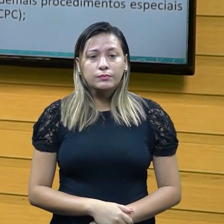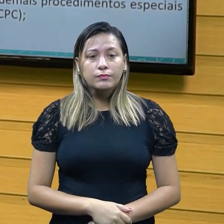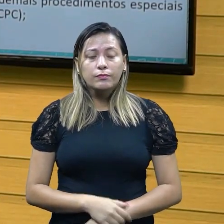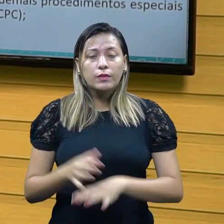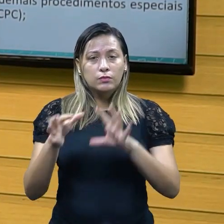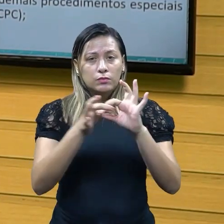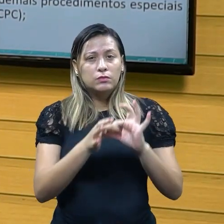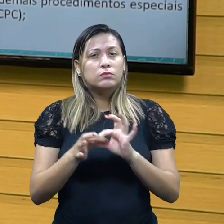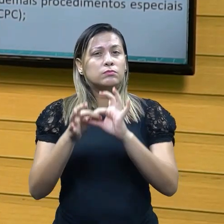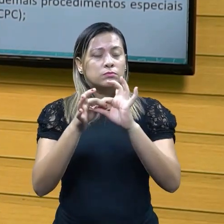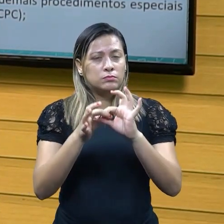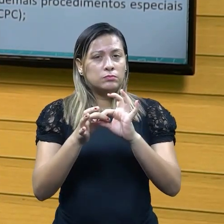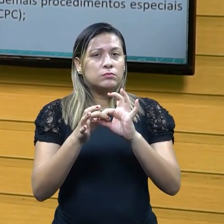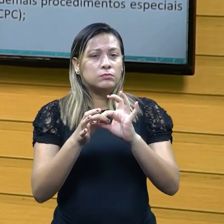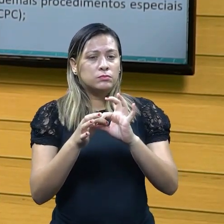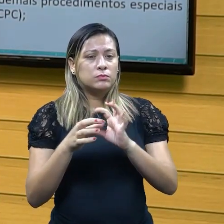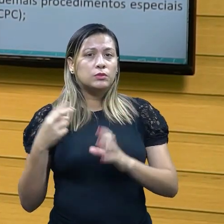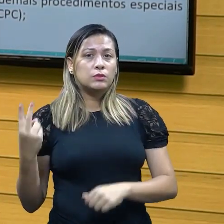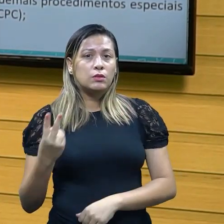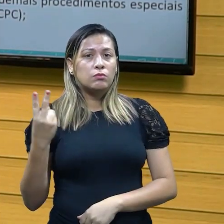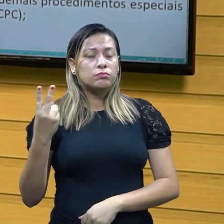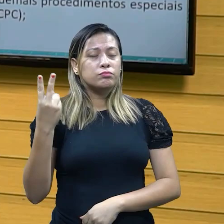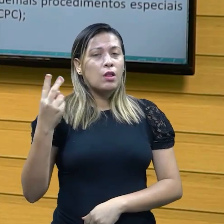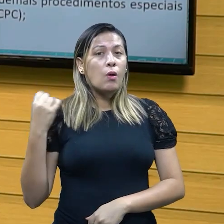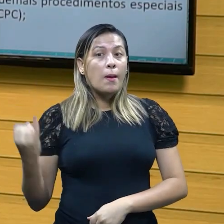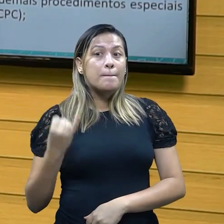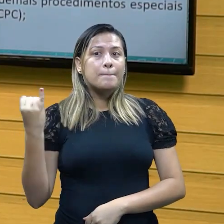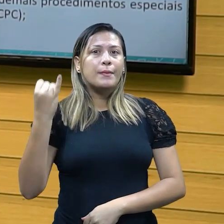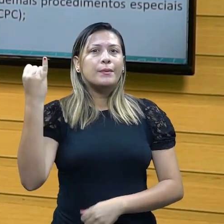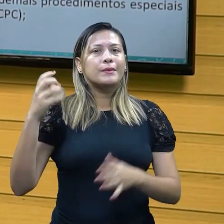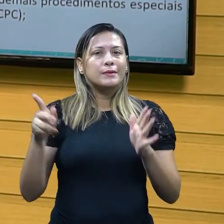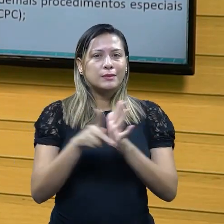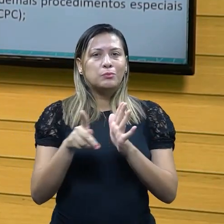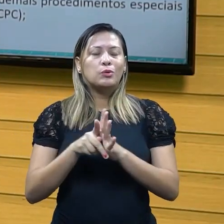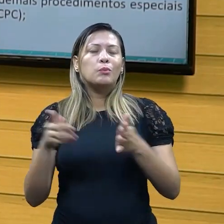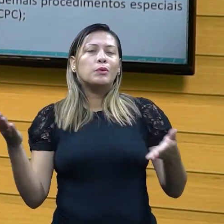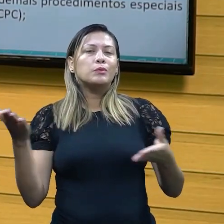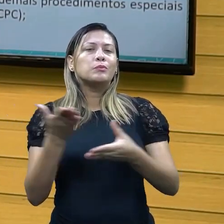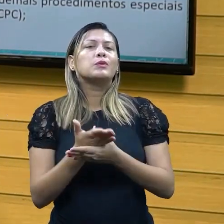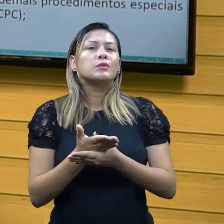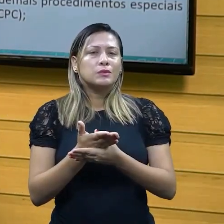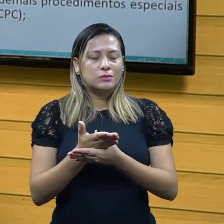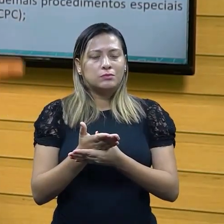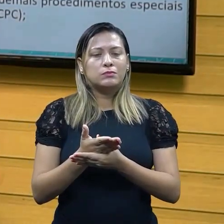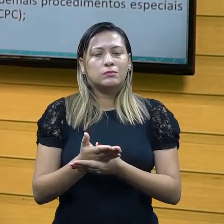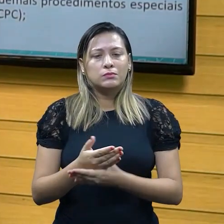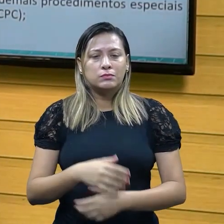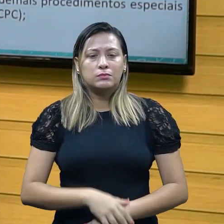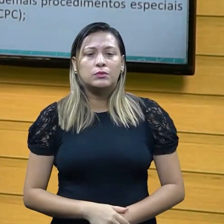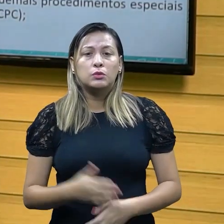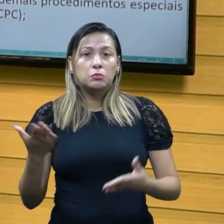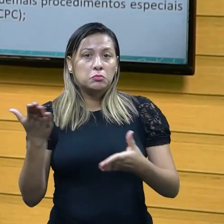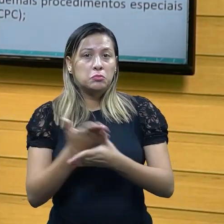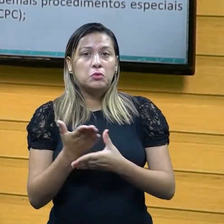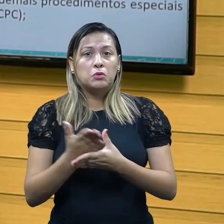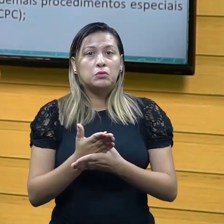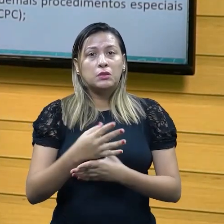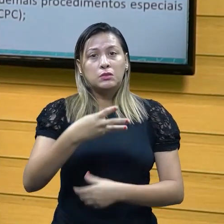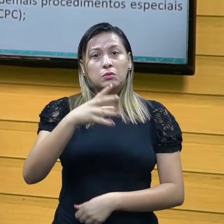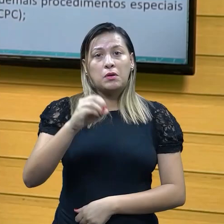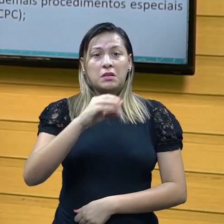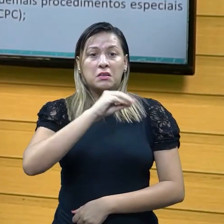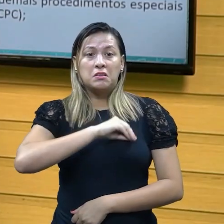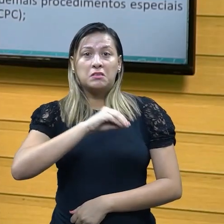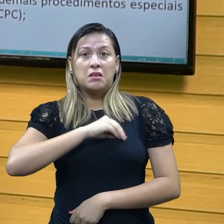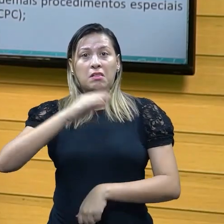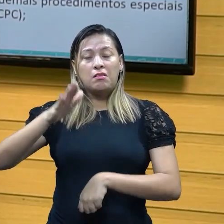ligados, no caso, ao valor da causa. Então, você tem aí processos que ultrapassam seus 40 salários mínimos, processos